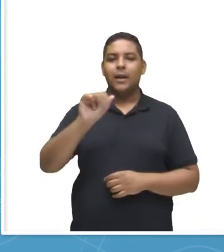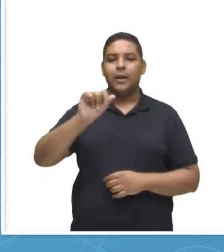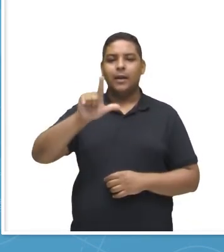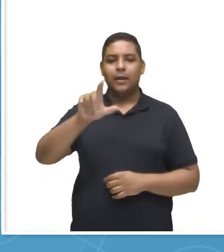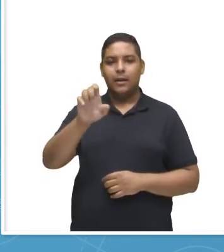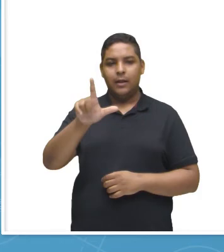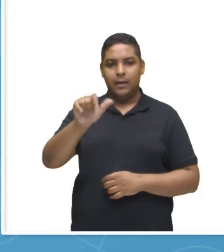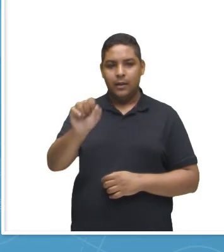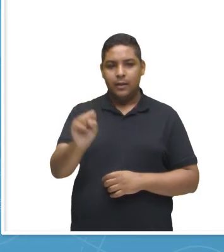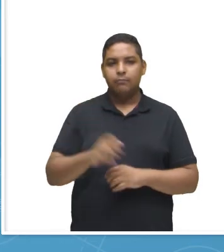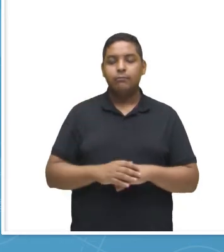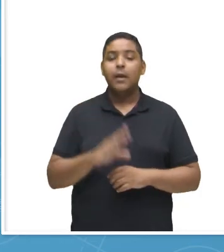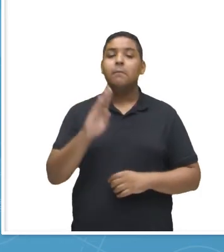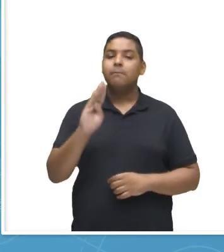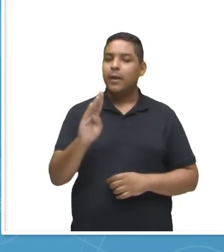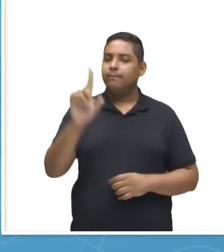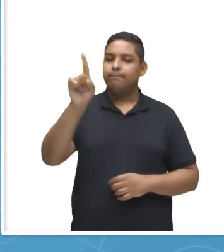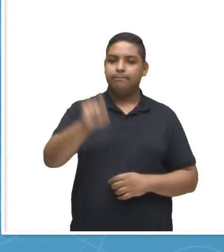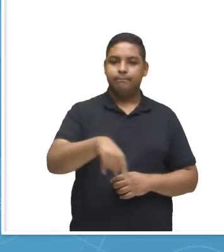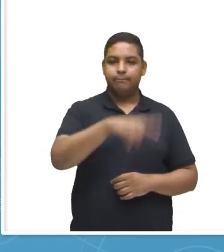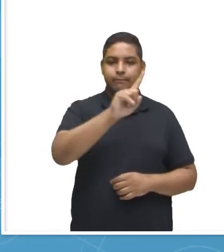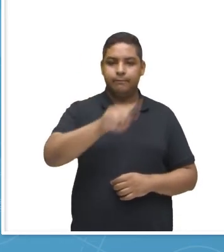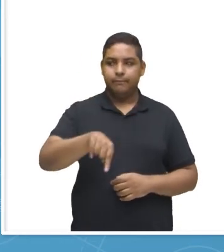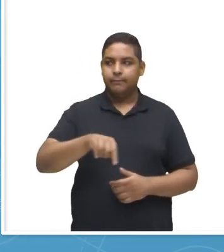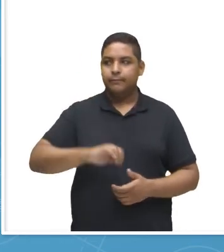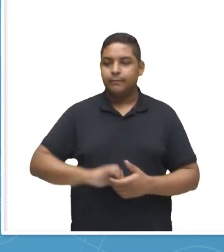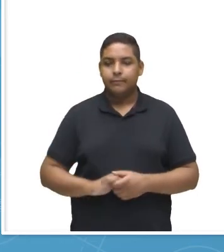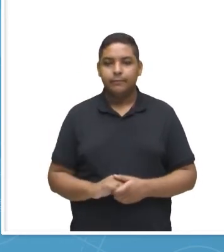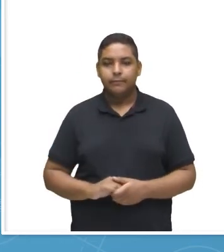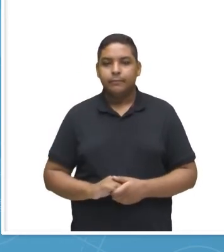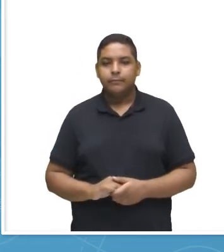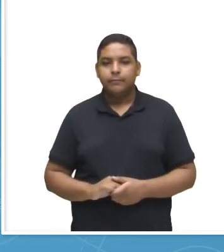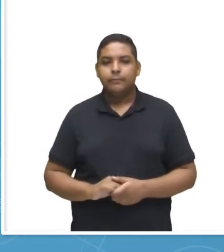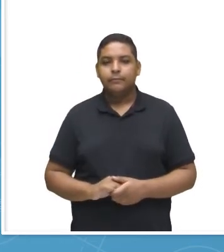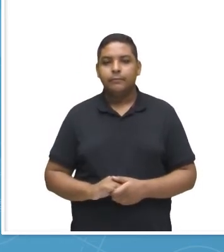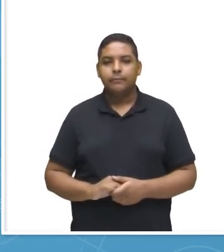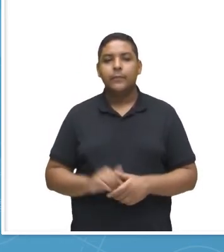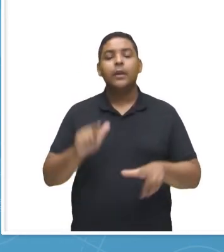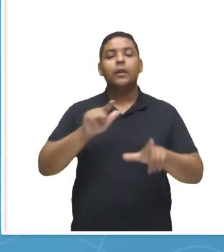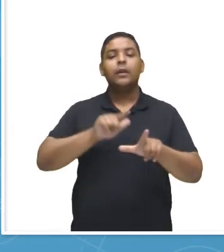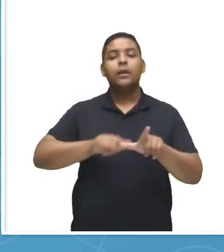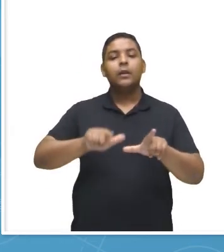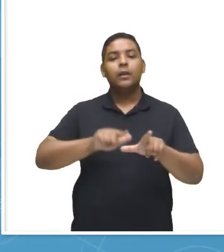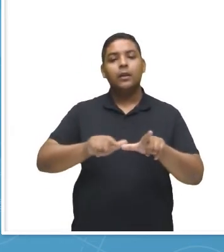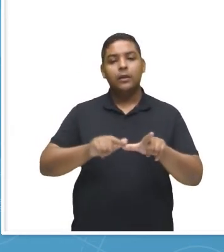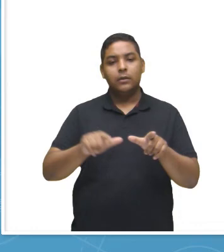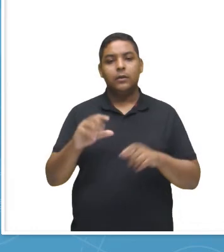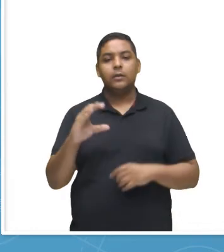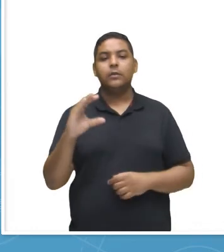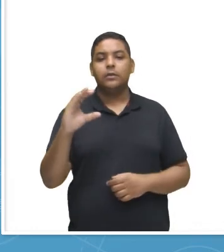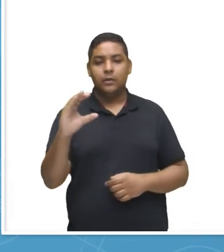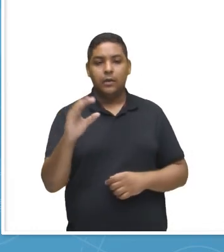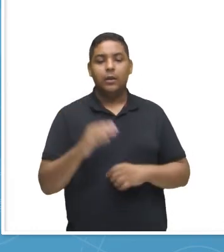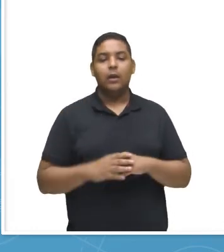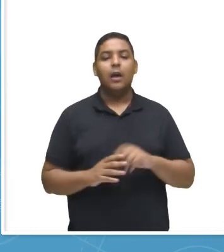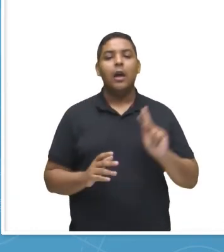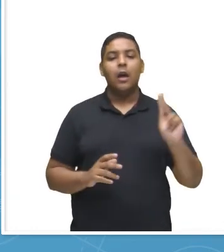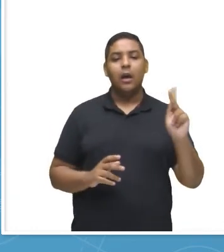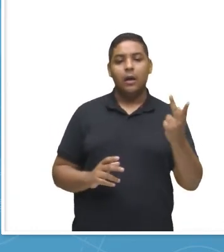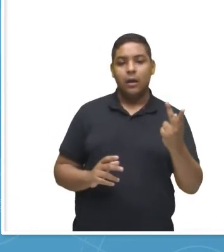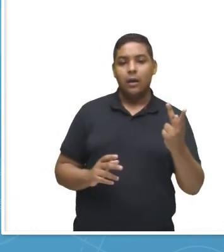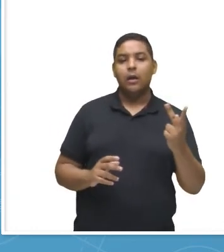ela não está correta, tá? Letra C, as retas H e J